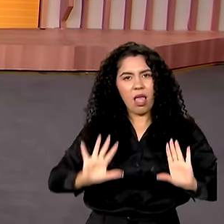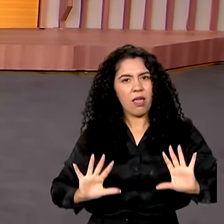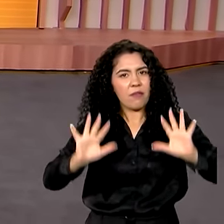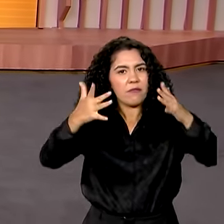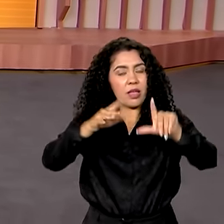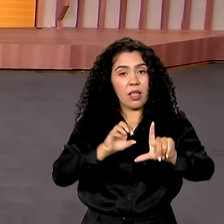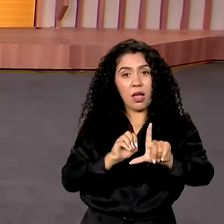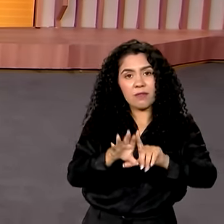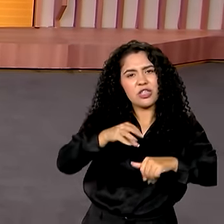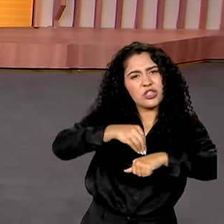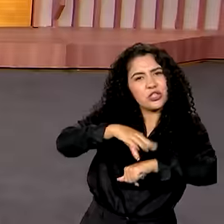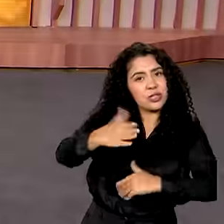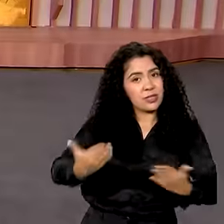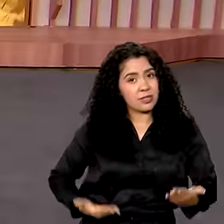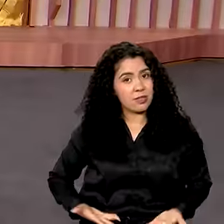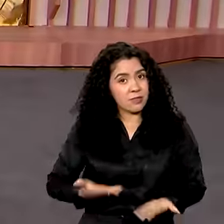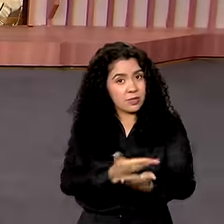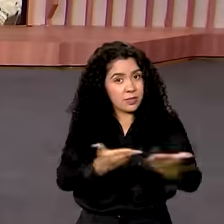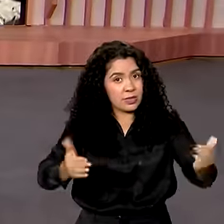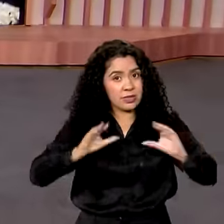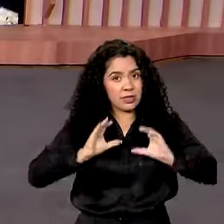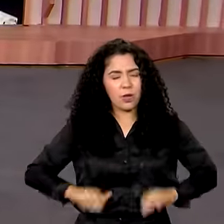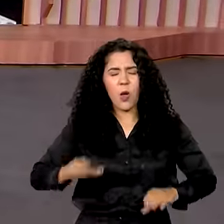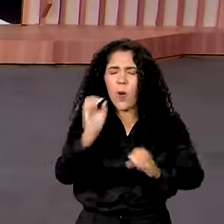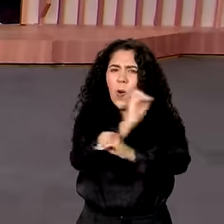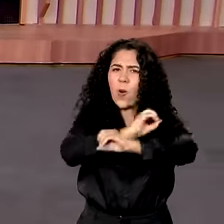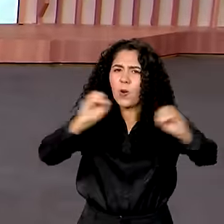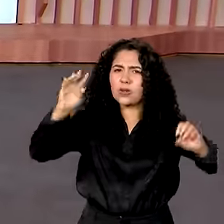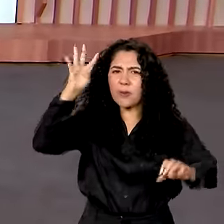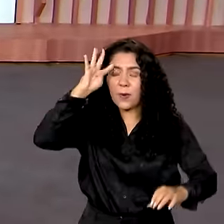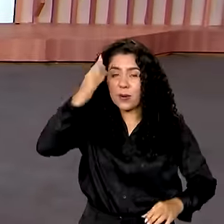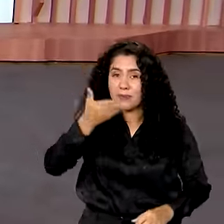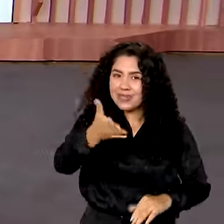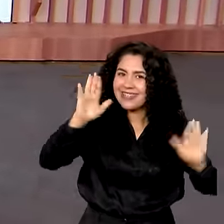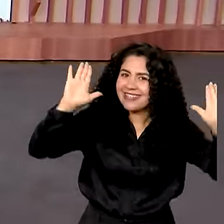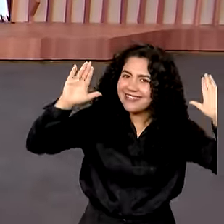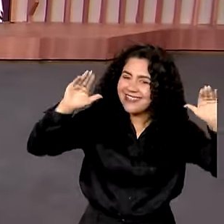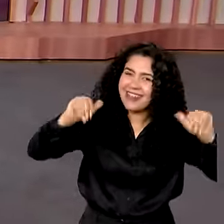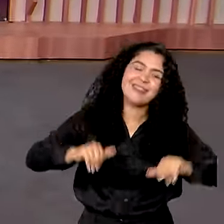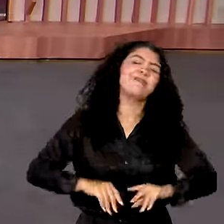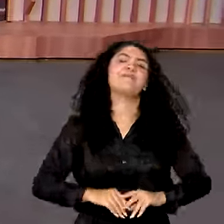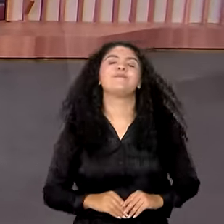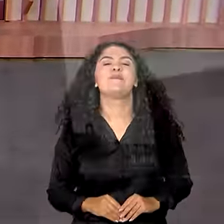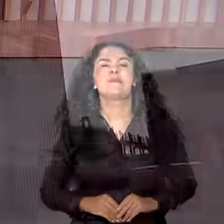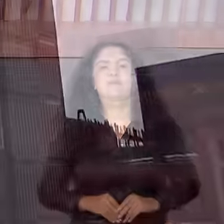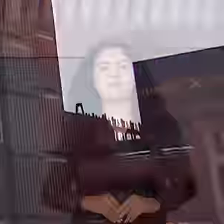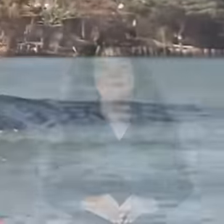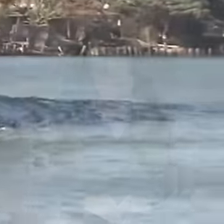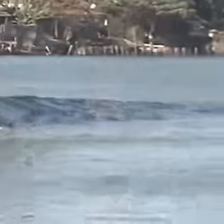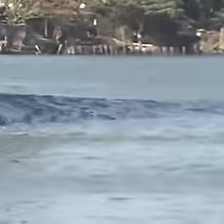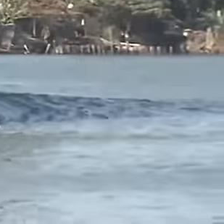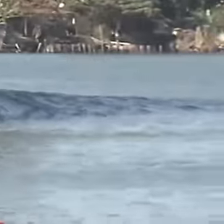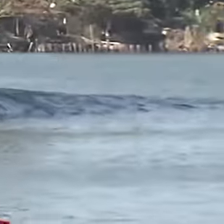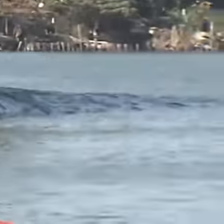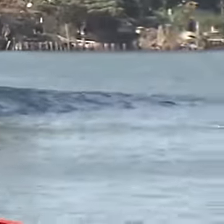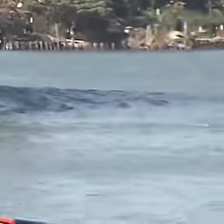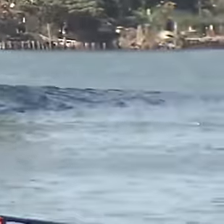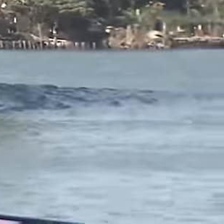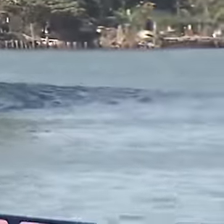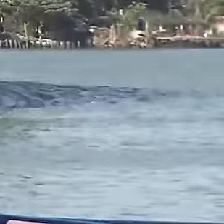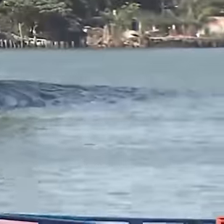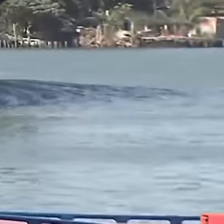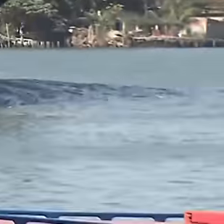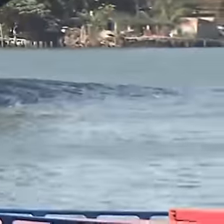dicas e serviços para você, cidadão. Uma ótima quarta-feira para você e até amanhã. Tchau. Tchau. Tchau. Tchau.